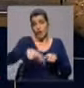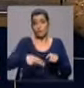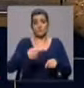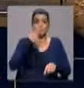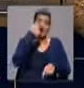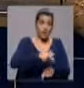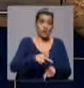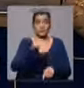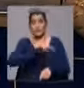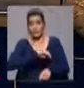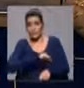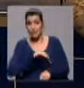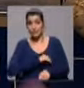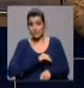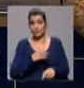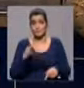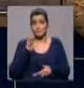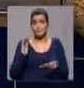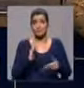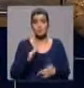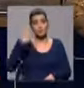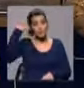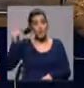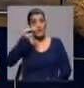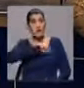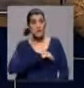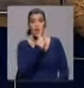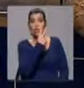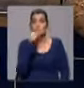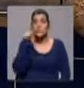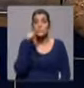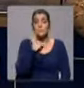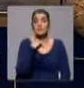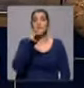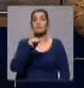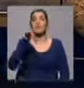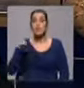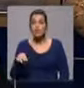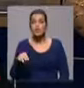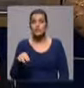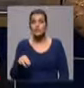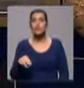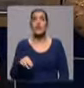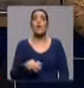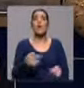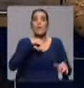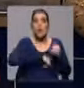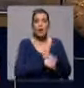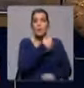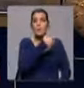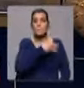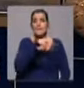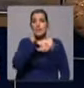reformas e nos salários da função pública renderam ao Estado 2 mil milhões. O buraco no BPN, um máximo de 8 mil milhões, pois